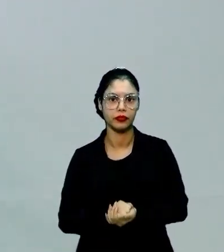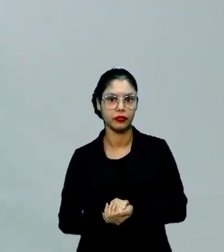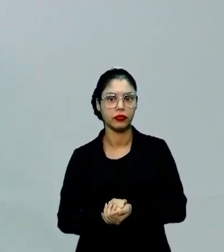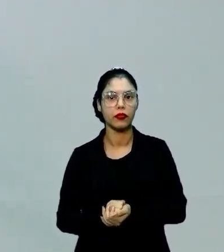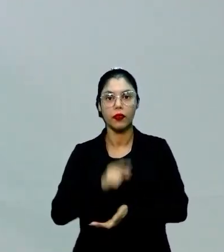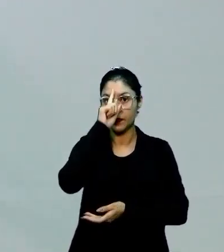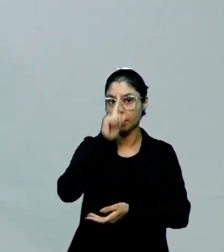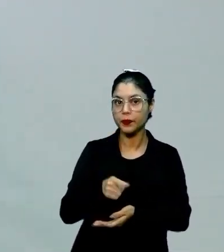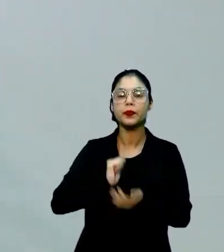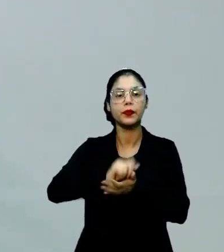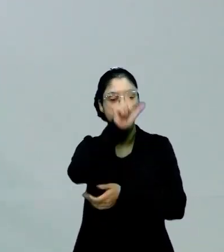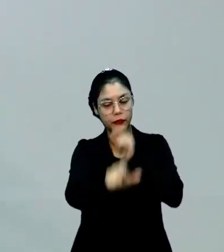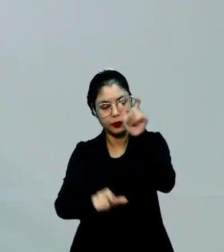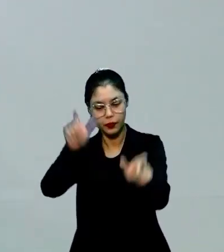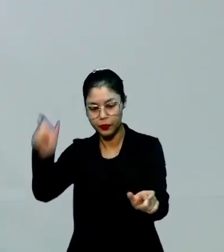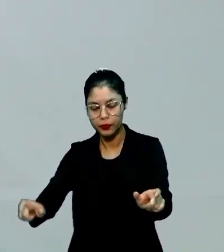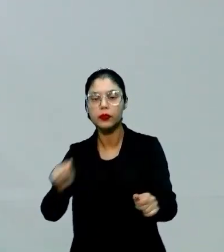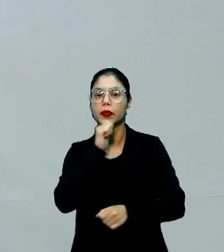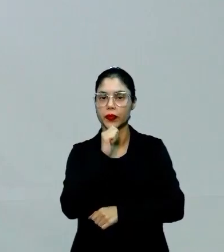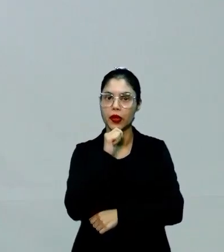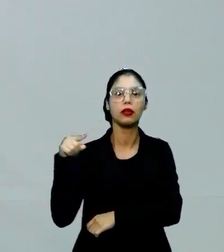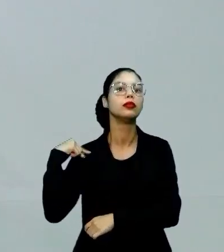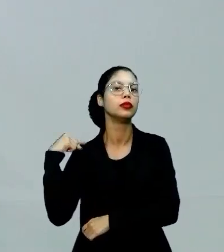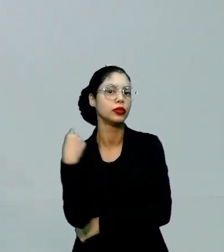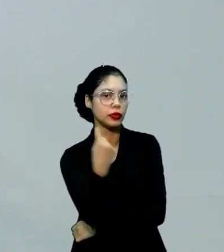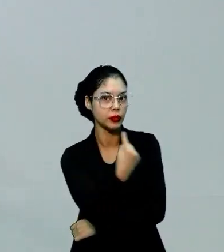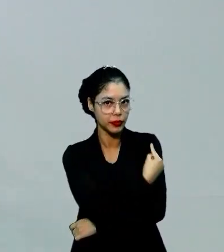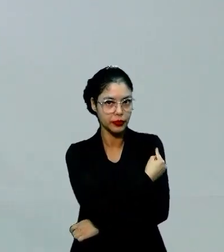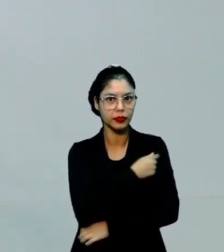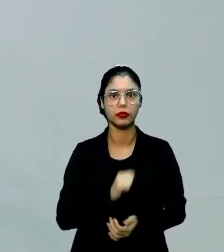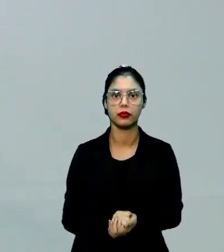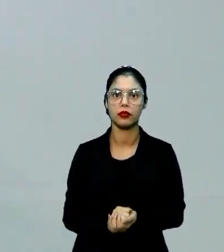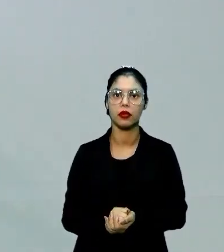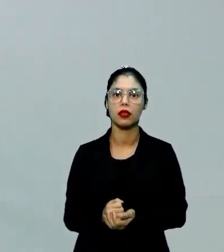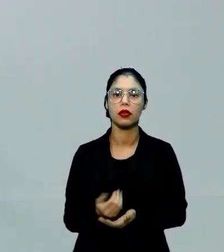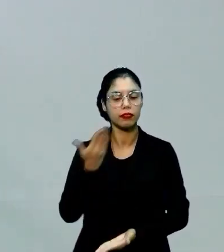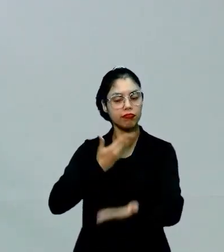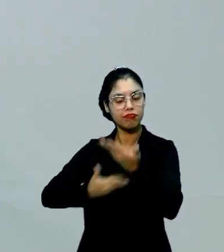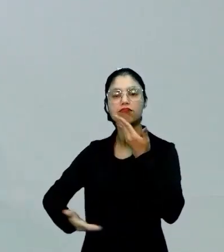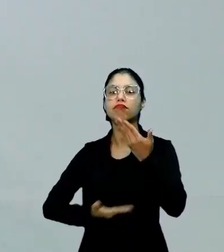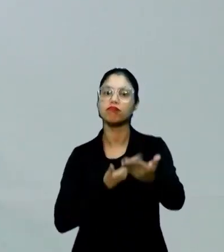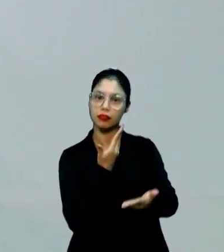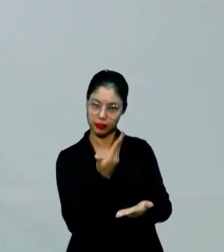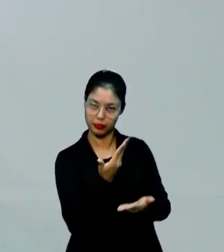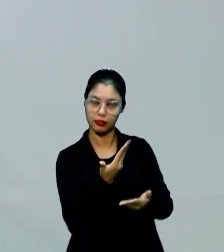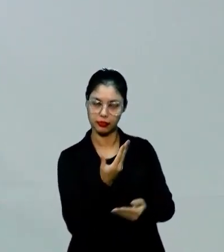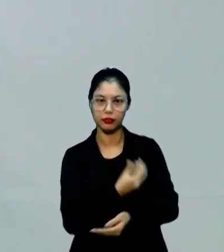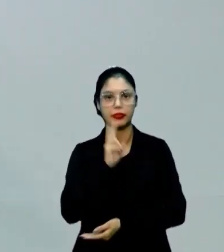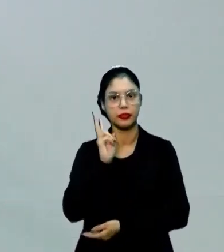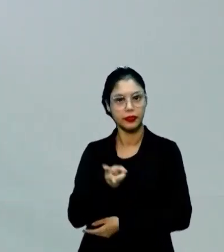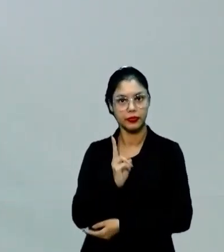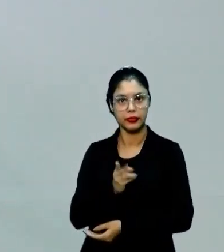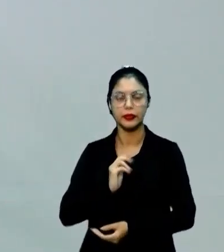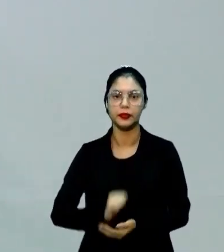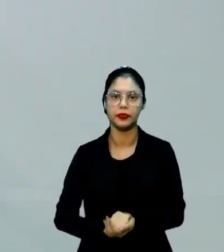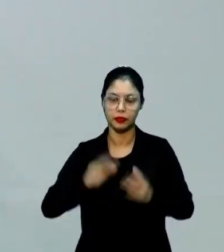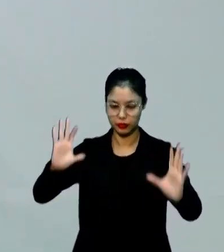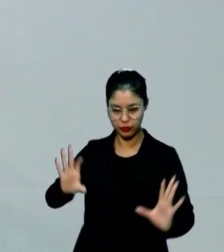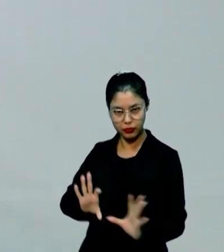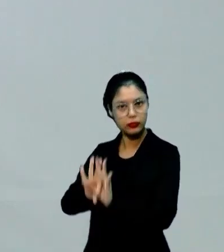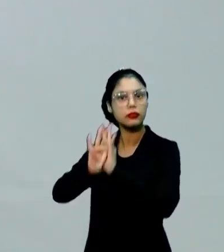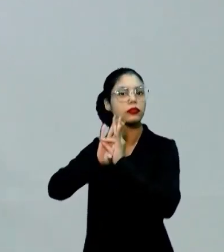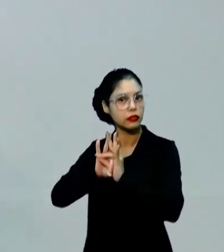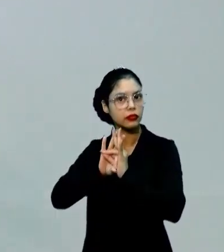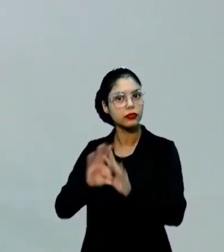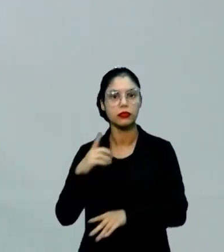das pessoas, dos indivíduos que somos nós, que convivemos uns com os outros. E as relações